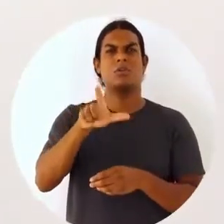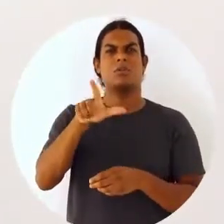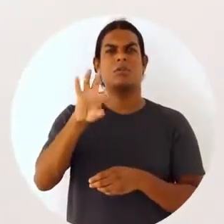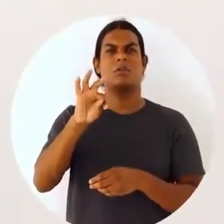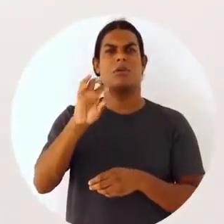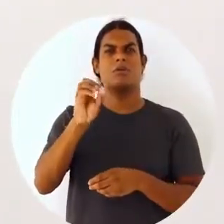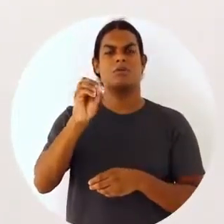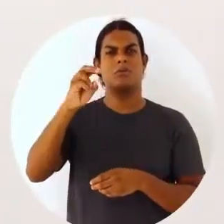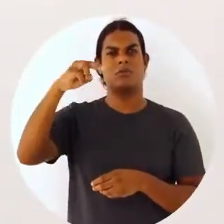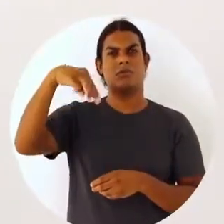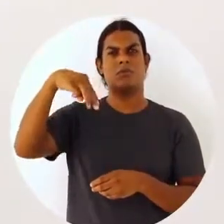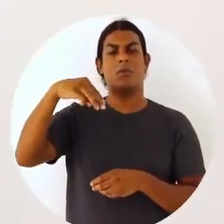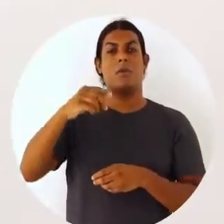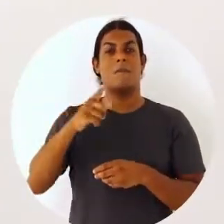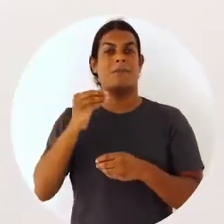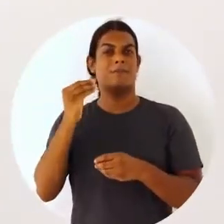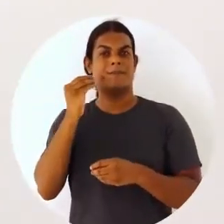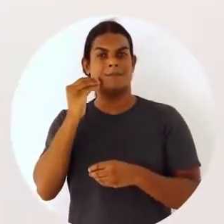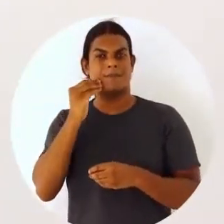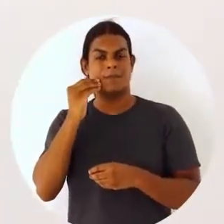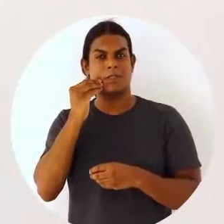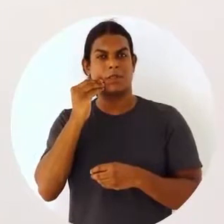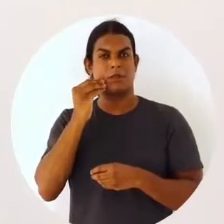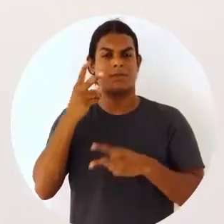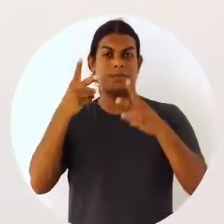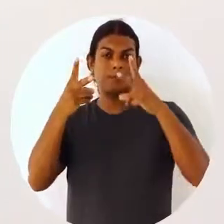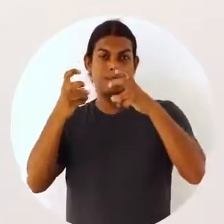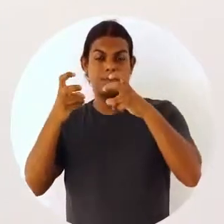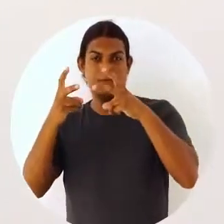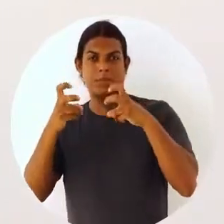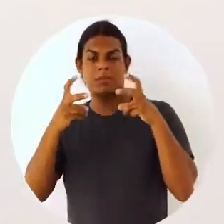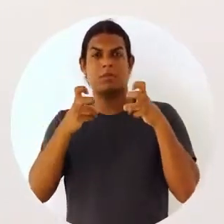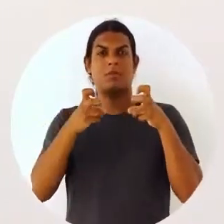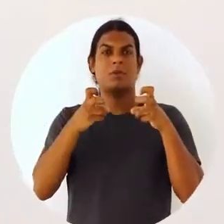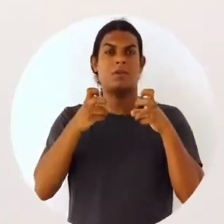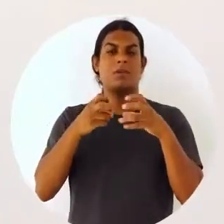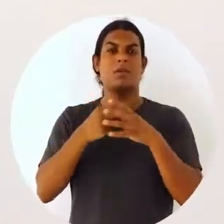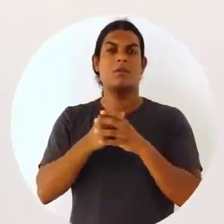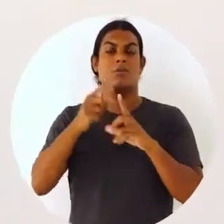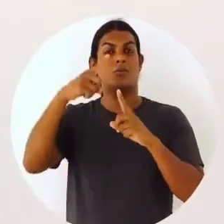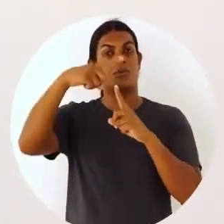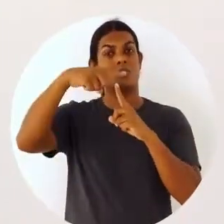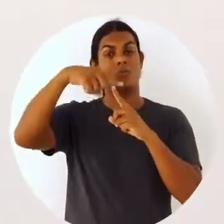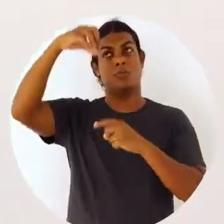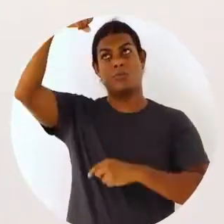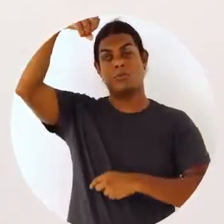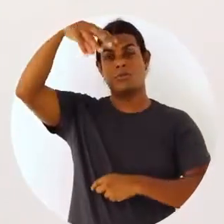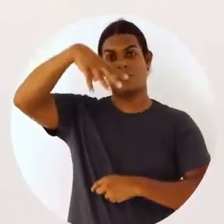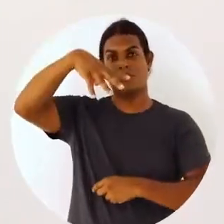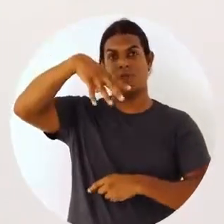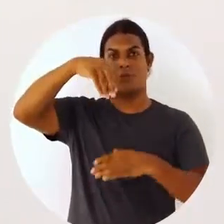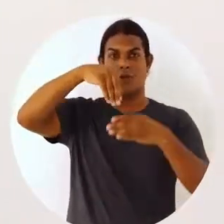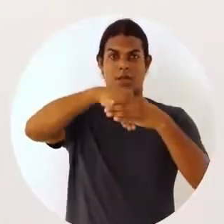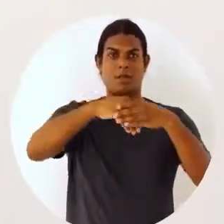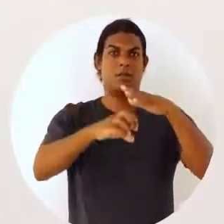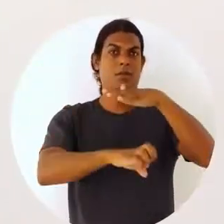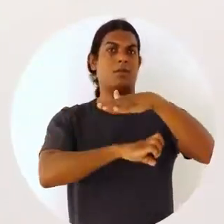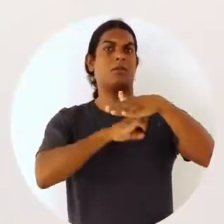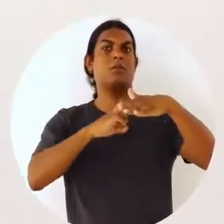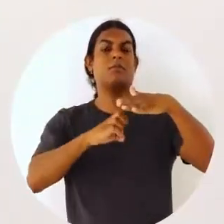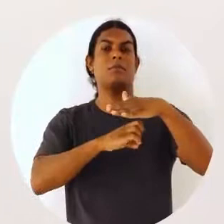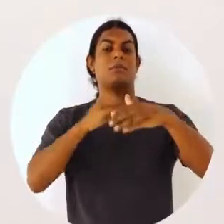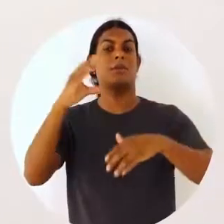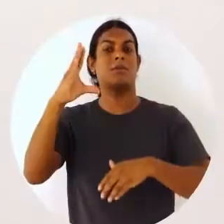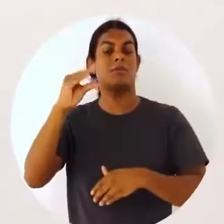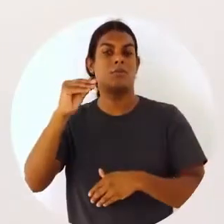identificar qual seria a luminosidade que permitiria com que os funcionários eles pudessem